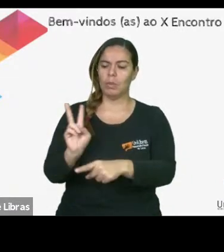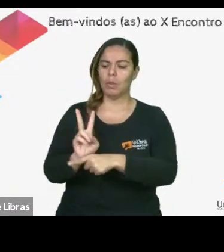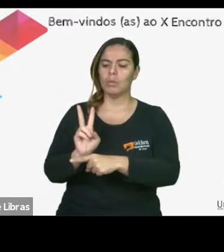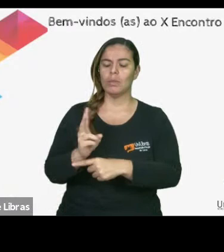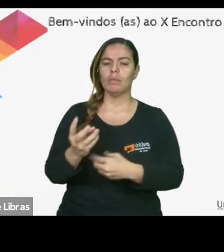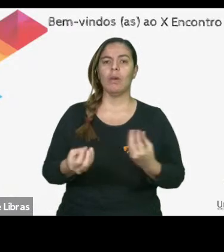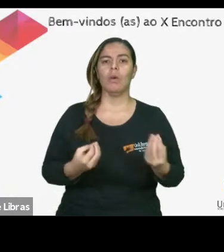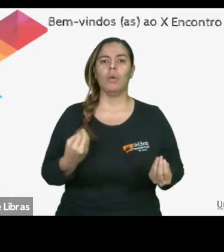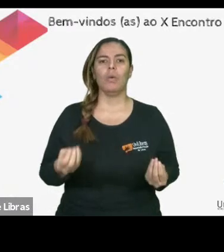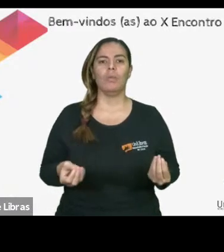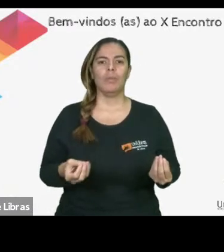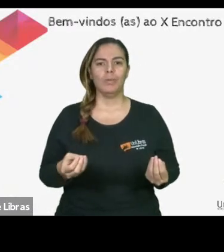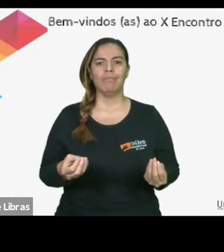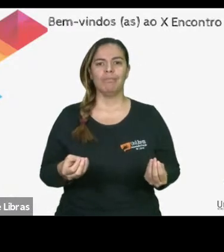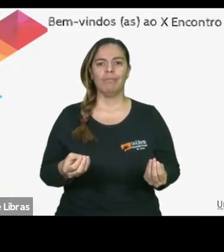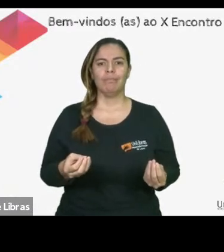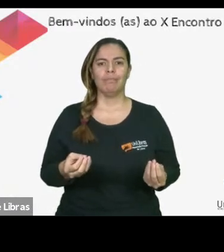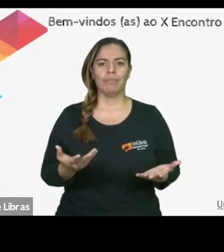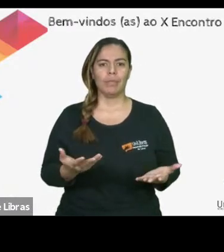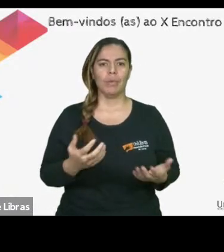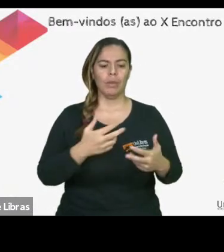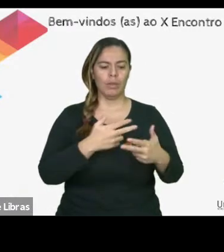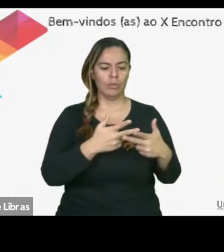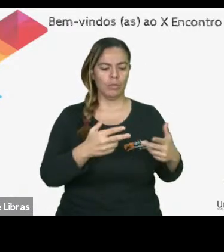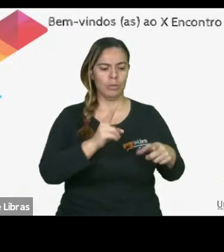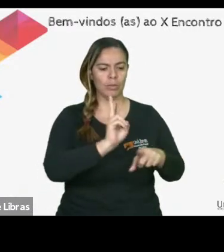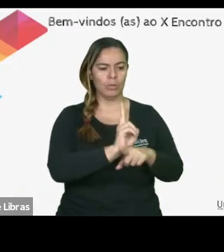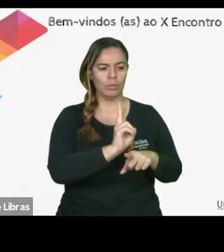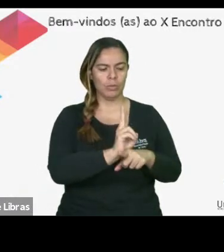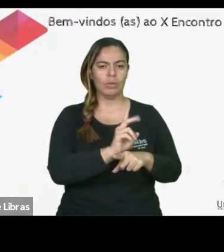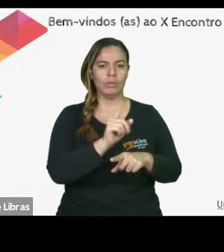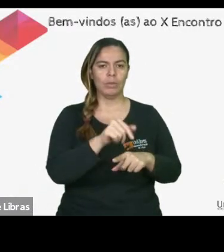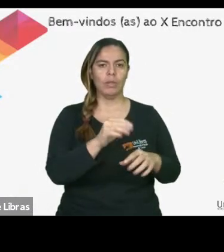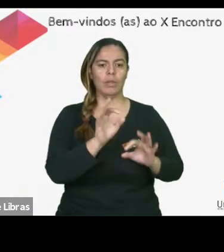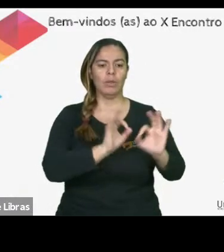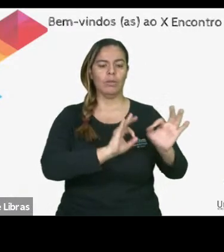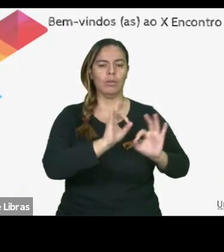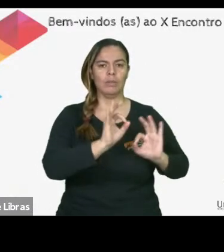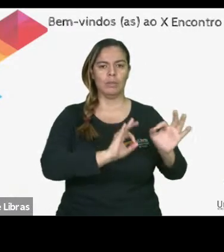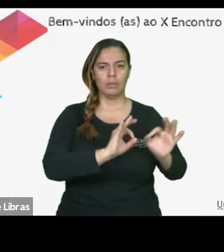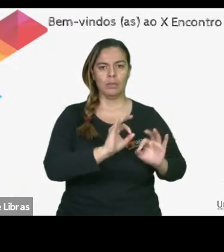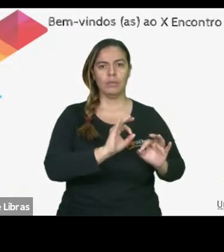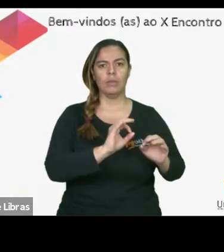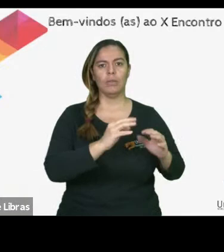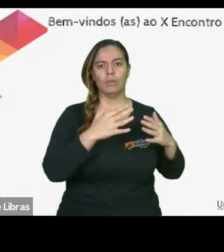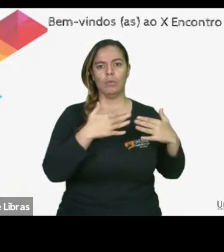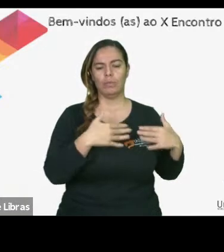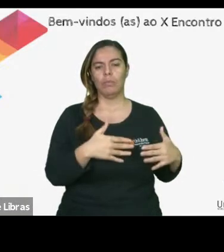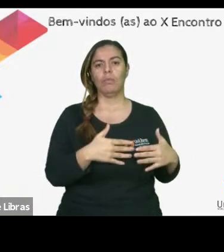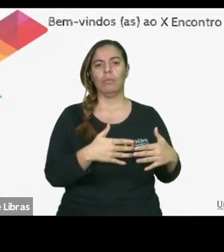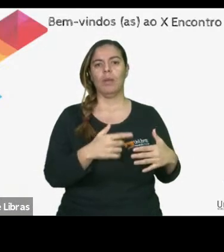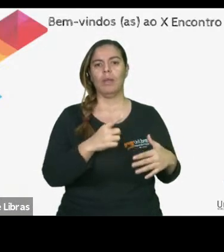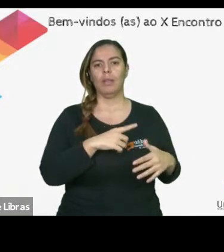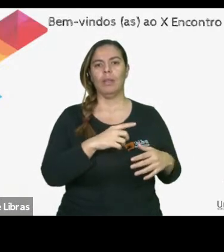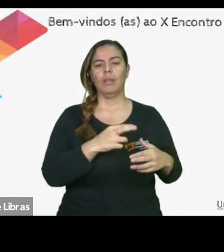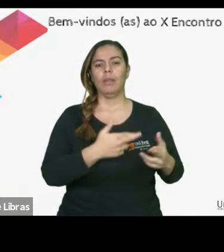Quer dizer, o que se conserva é a organização. Quer dizer, certas